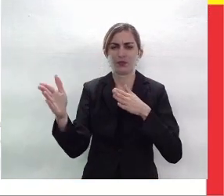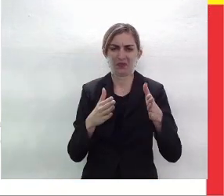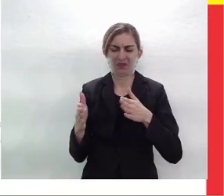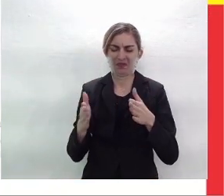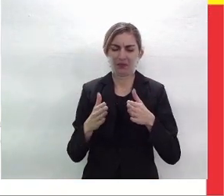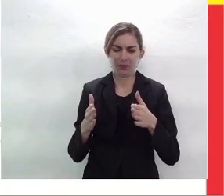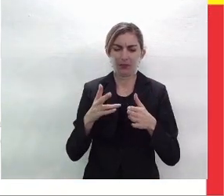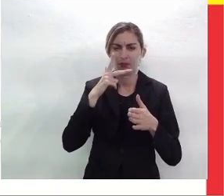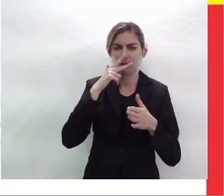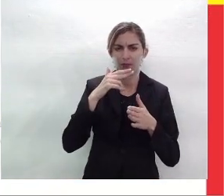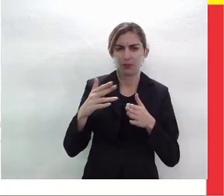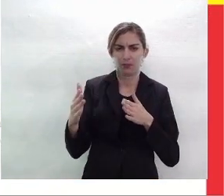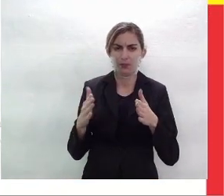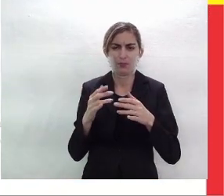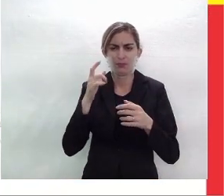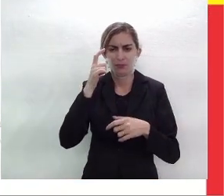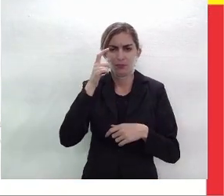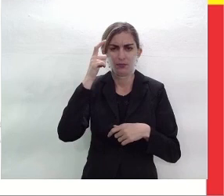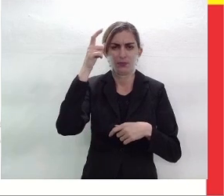mesma